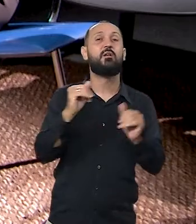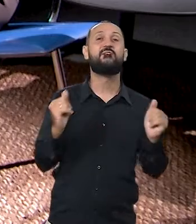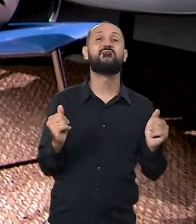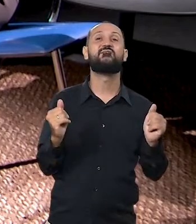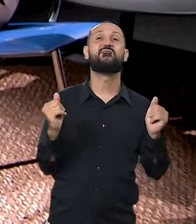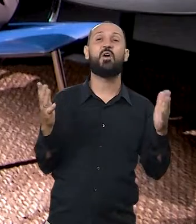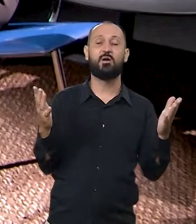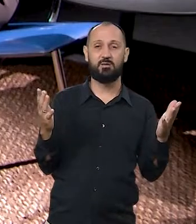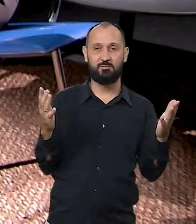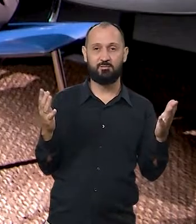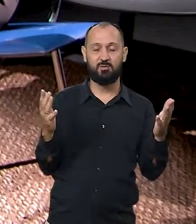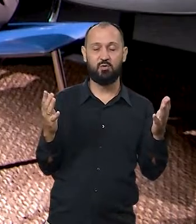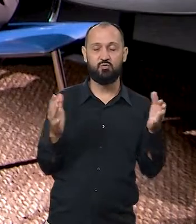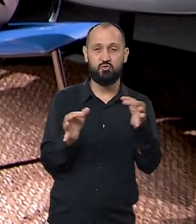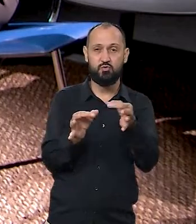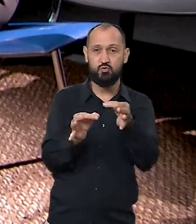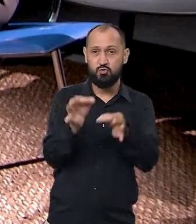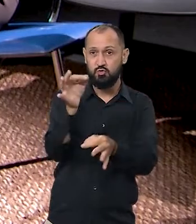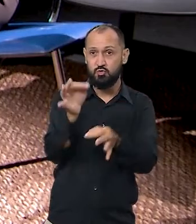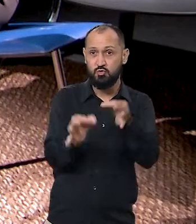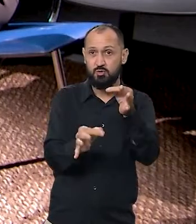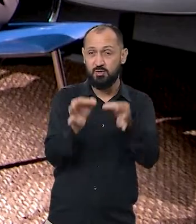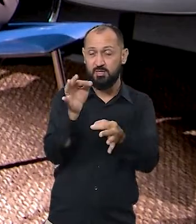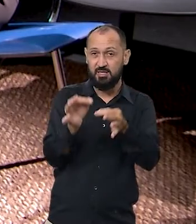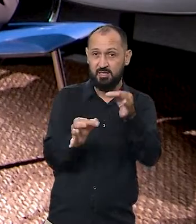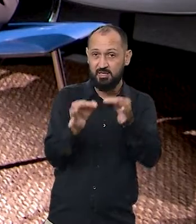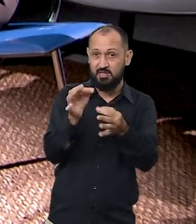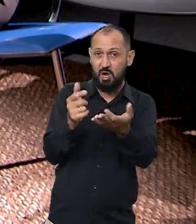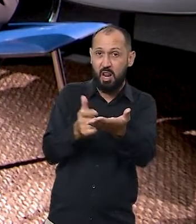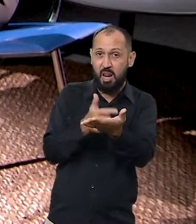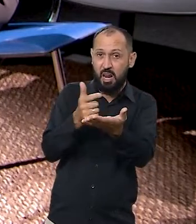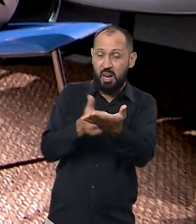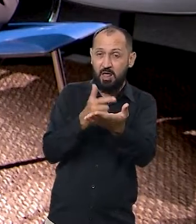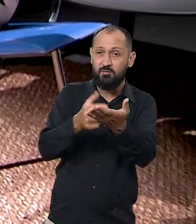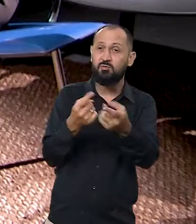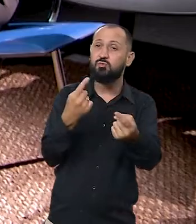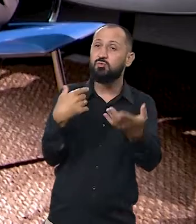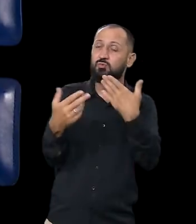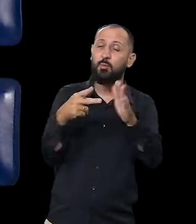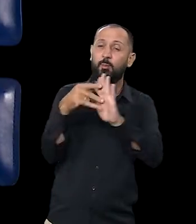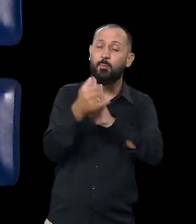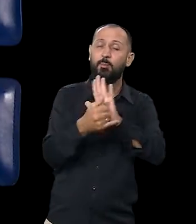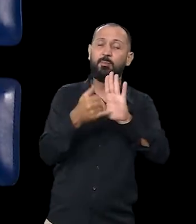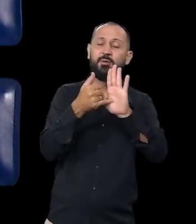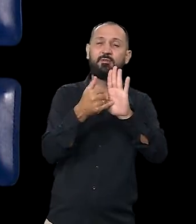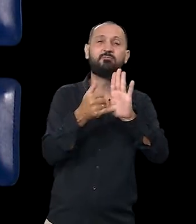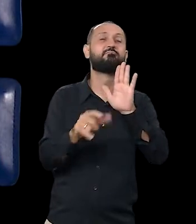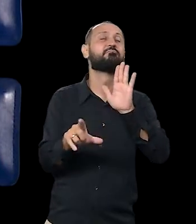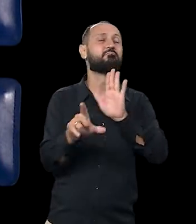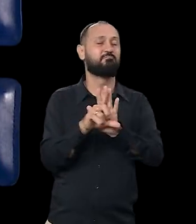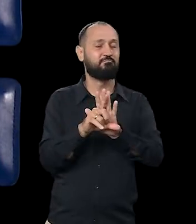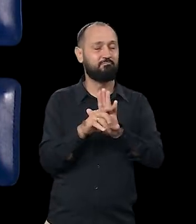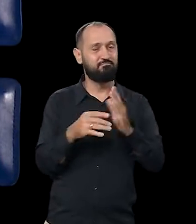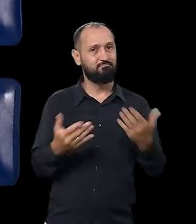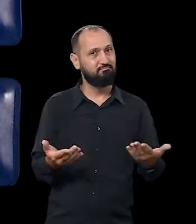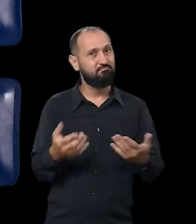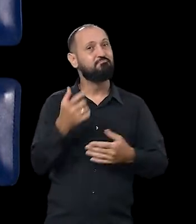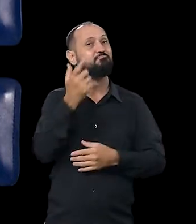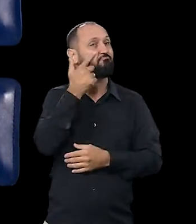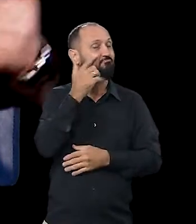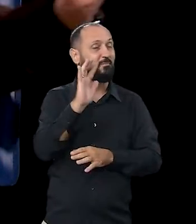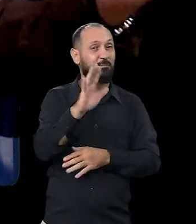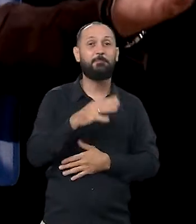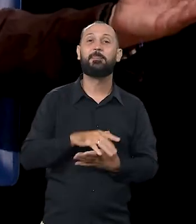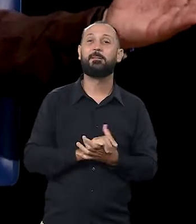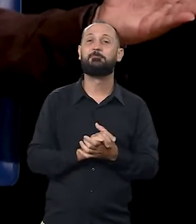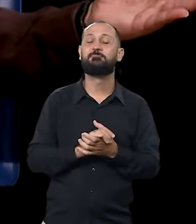mercado jurídico de livros obras discutindo projetos legislativos. Aí. Então, né, eu acho que é